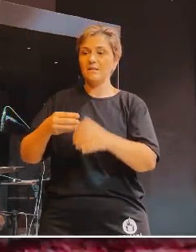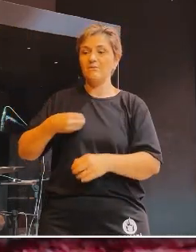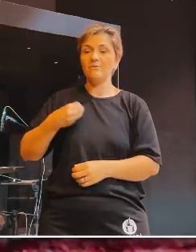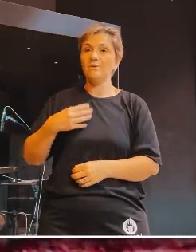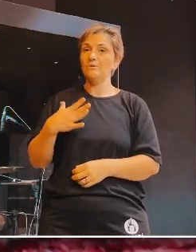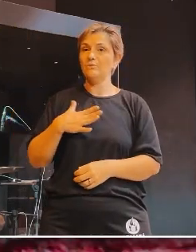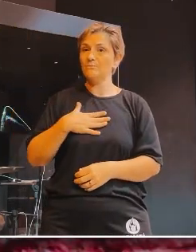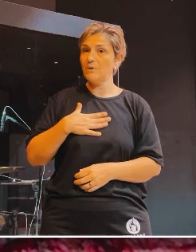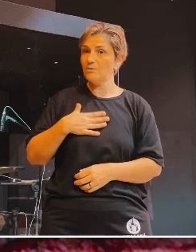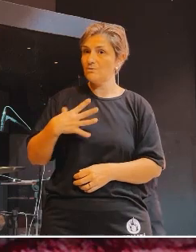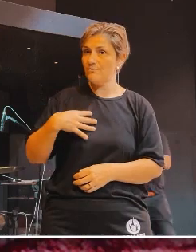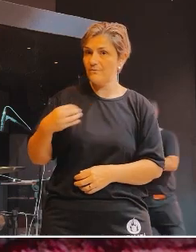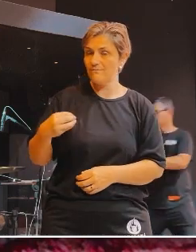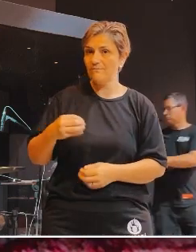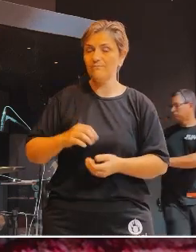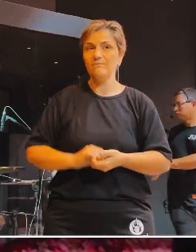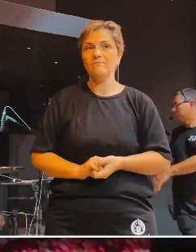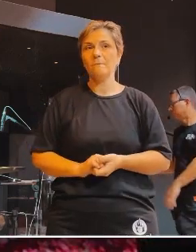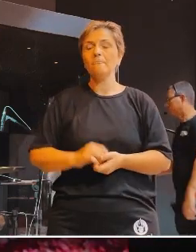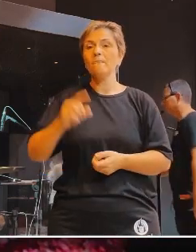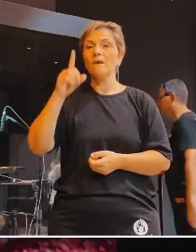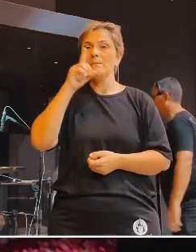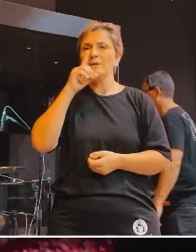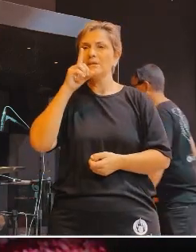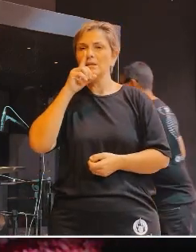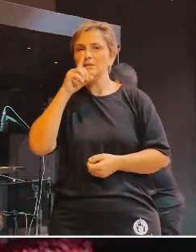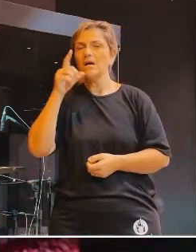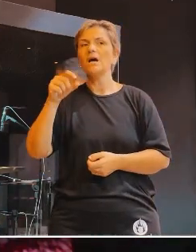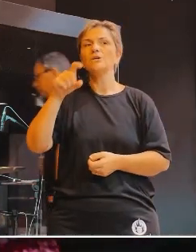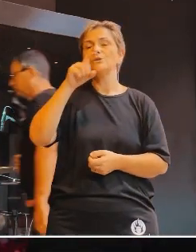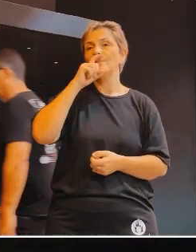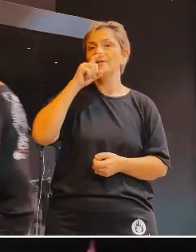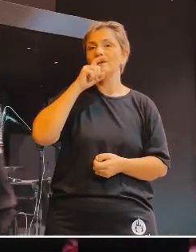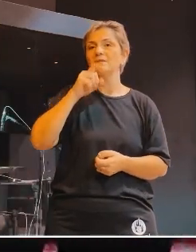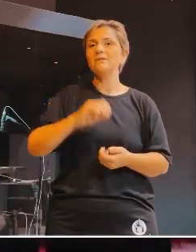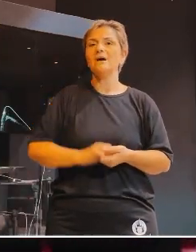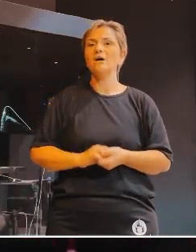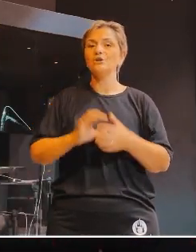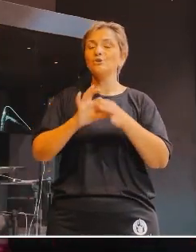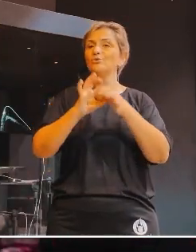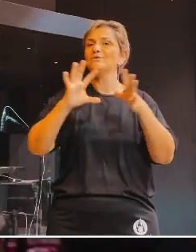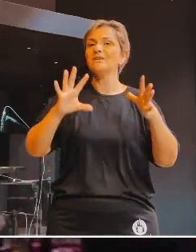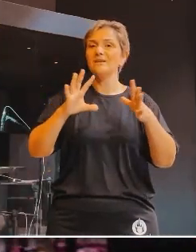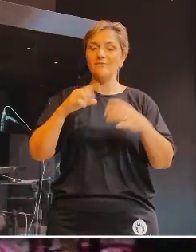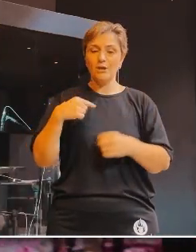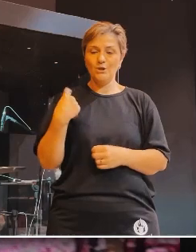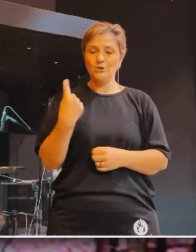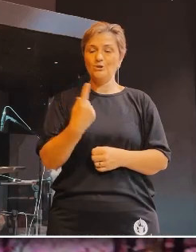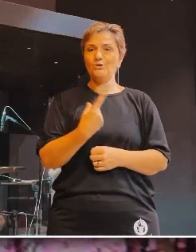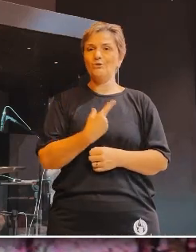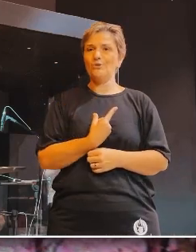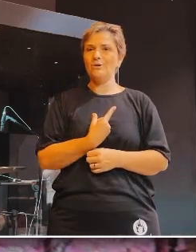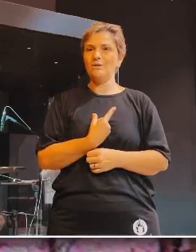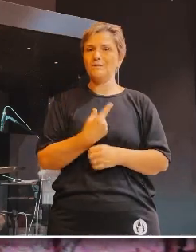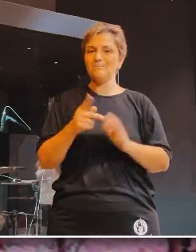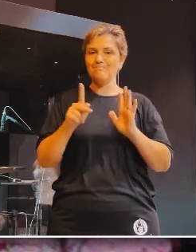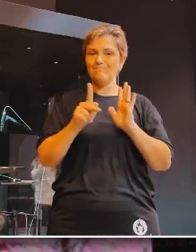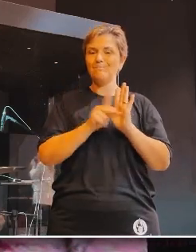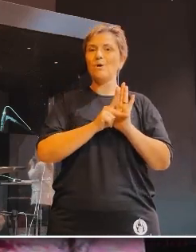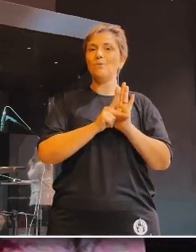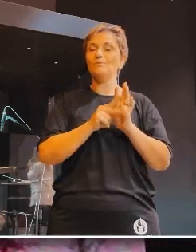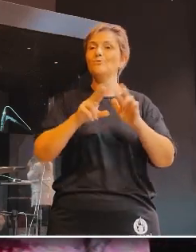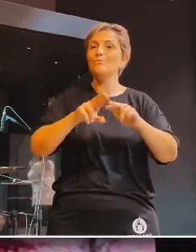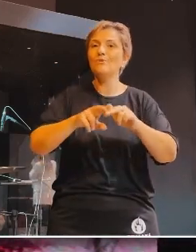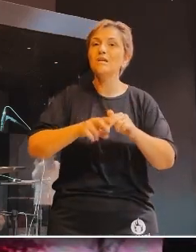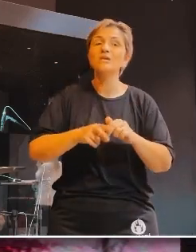filhos. A maternidade e a paternidade nos livra de nós mesmos. Por isso